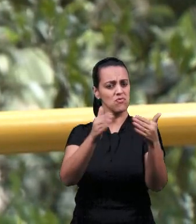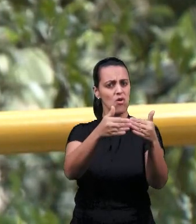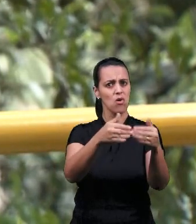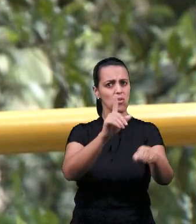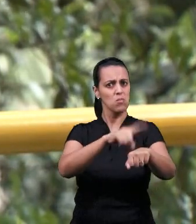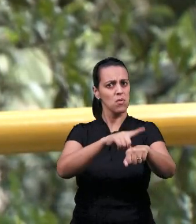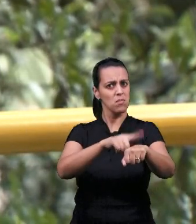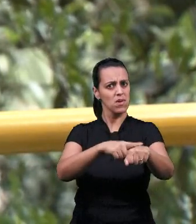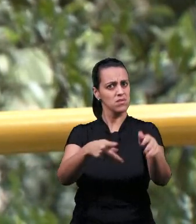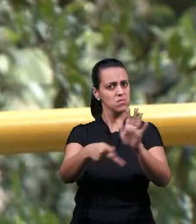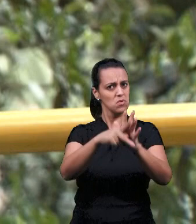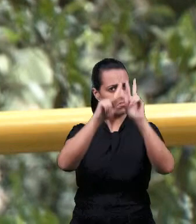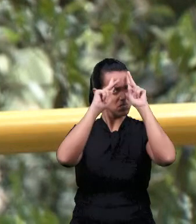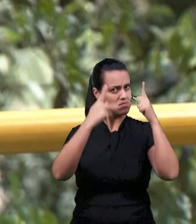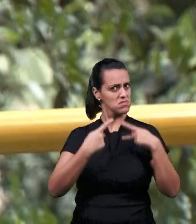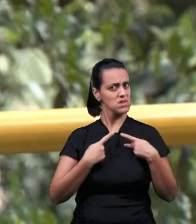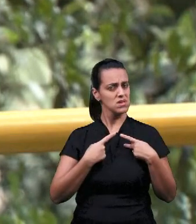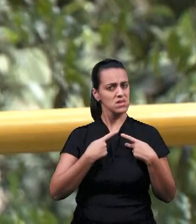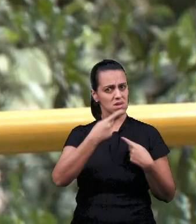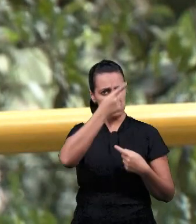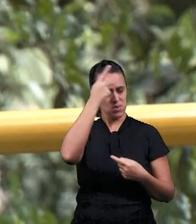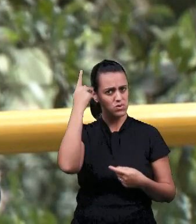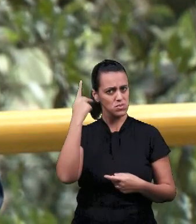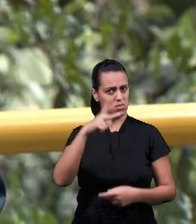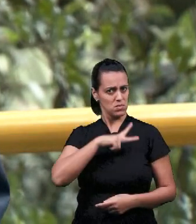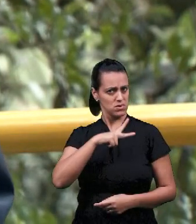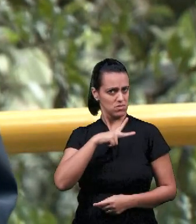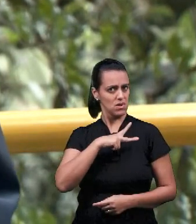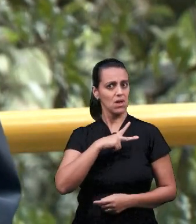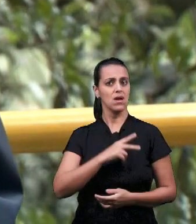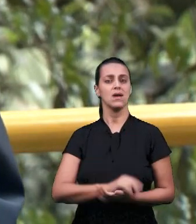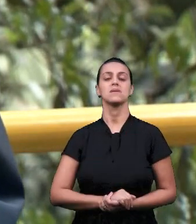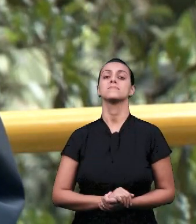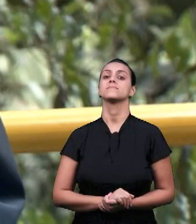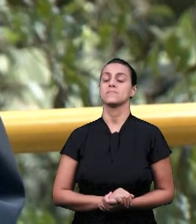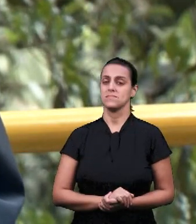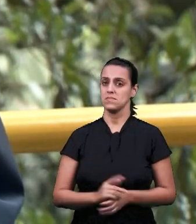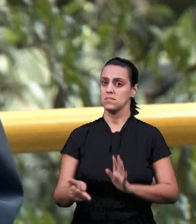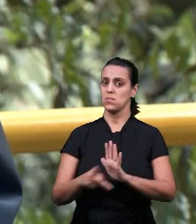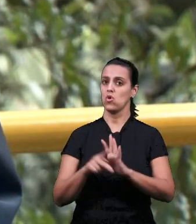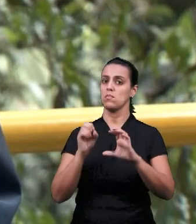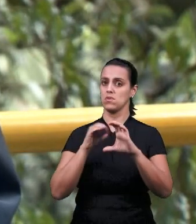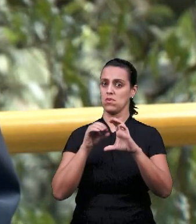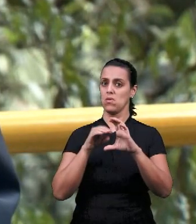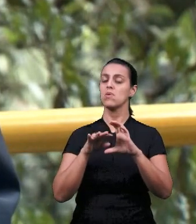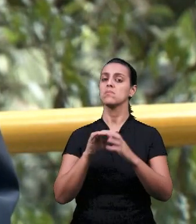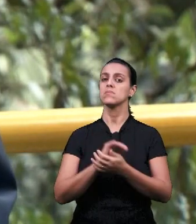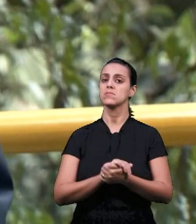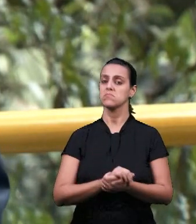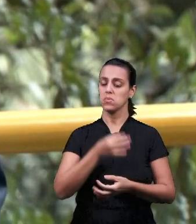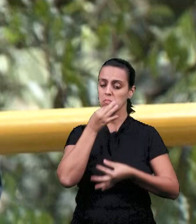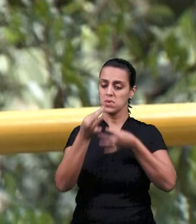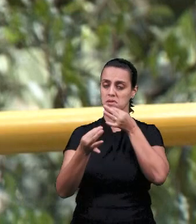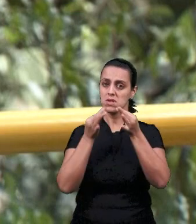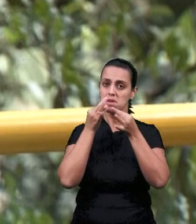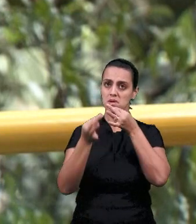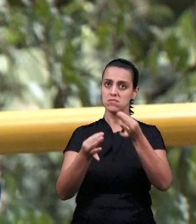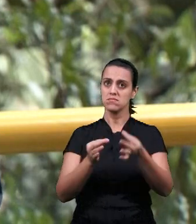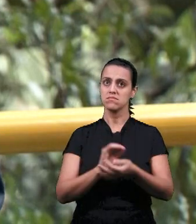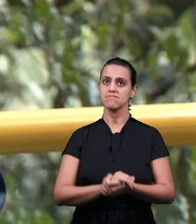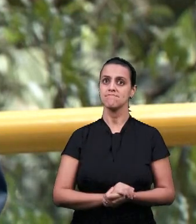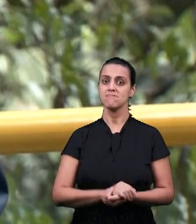foram esses os comentários da VT, que é a empresa da TV Globo, sobre a matéria. Ela ficou